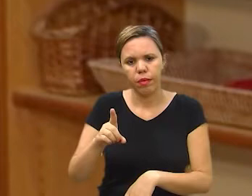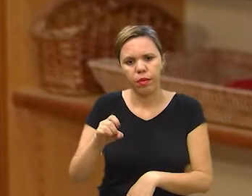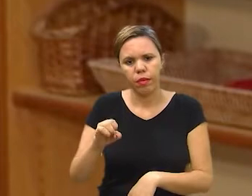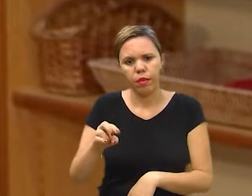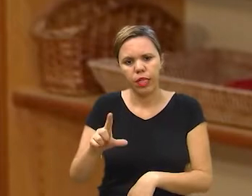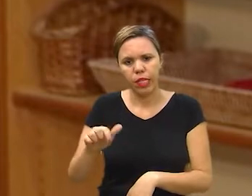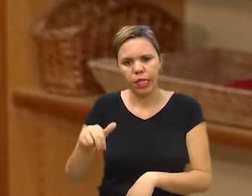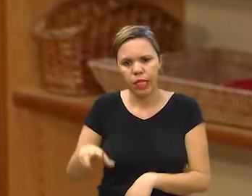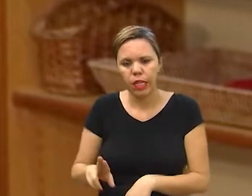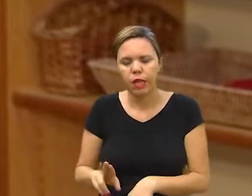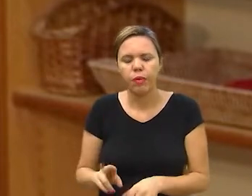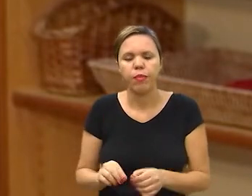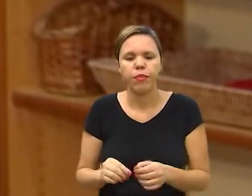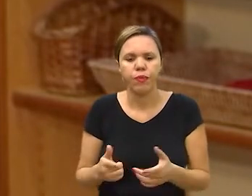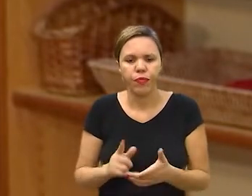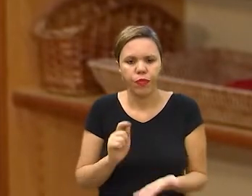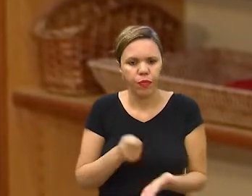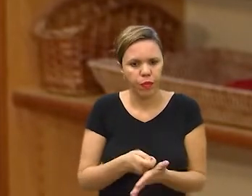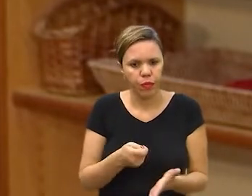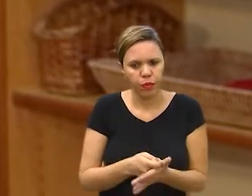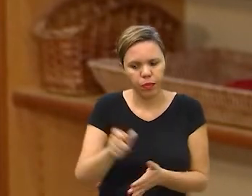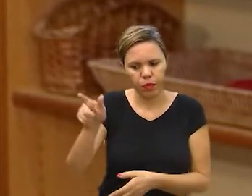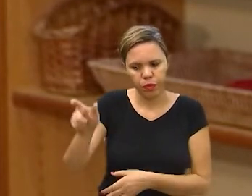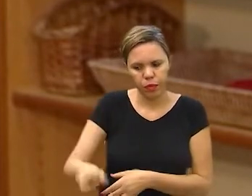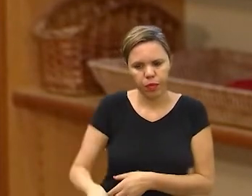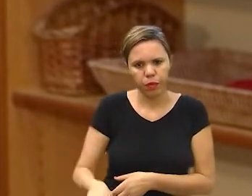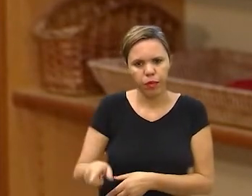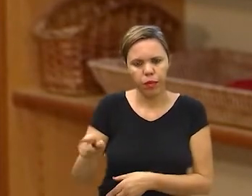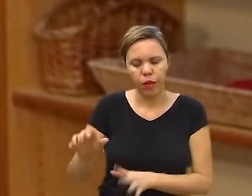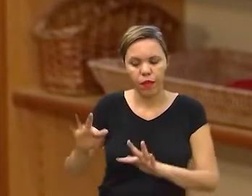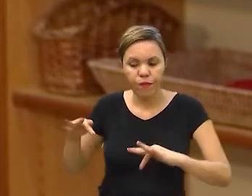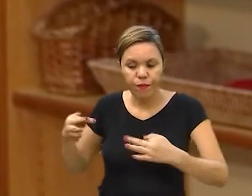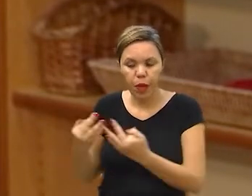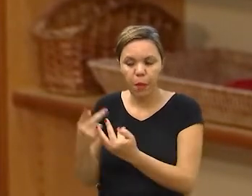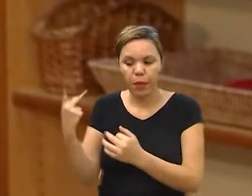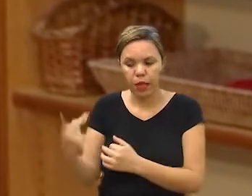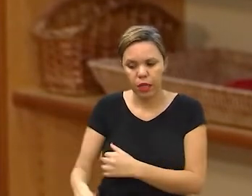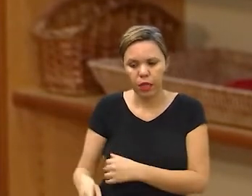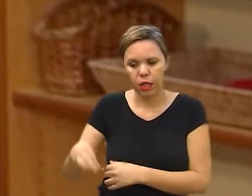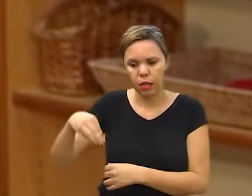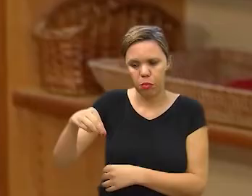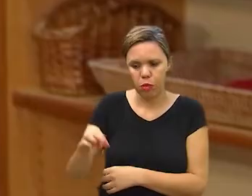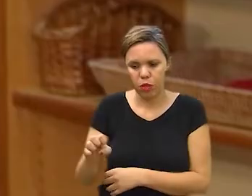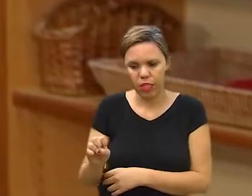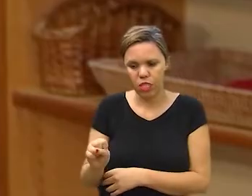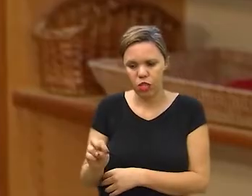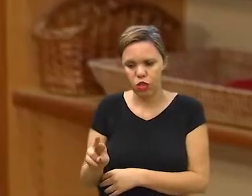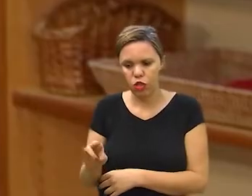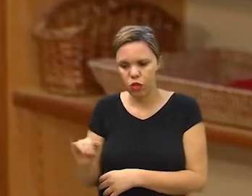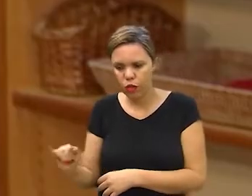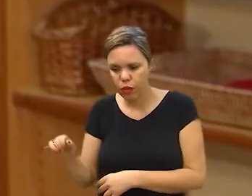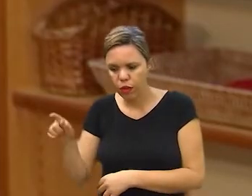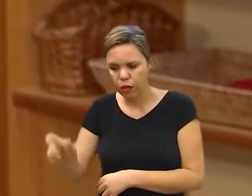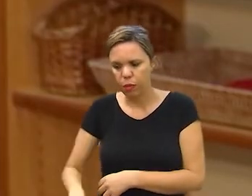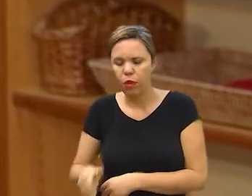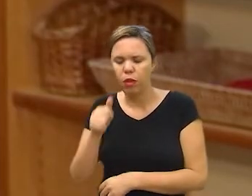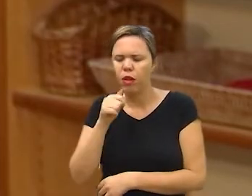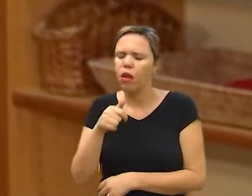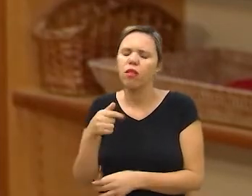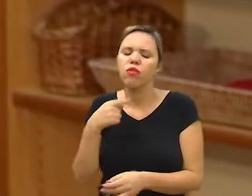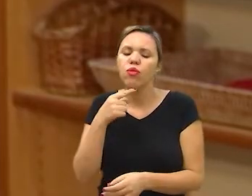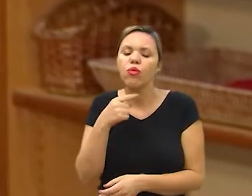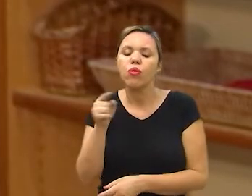ela foi determinada, ela vem de uma família formada em Montessori, ela era uma educadora Montessori, e ela questionou